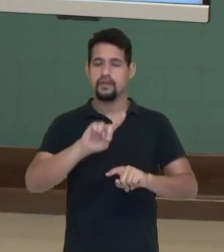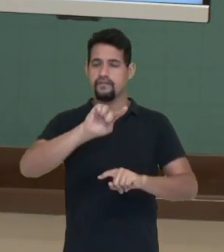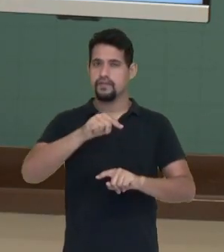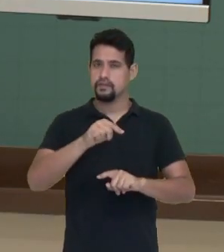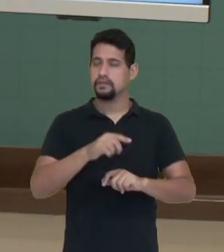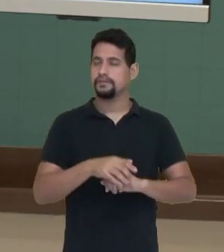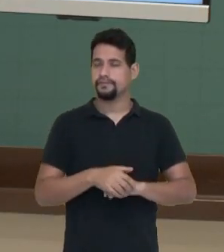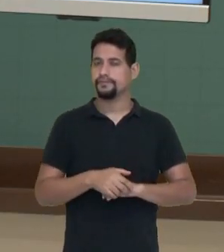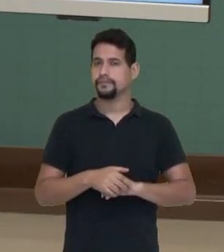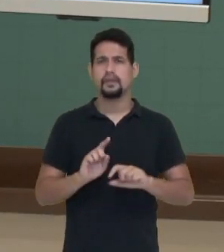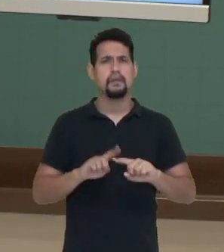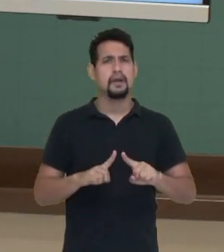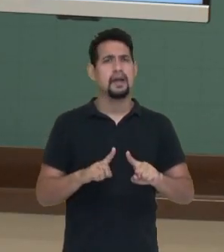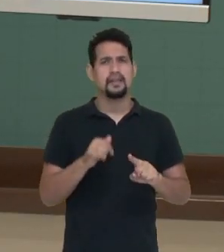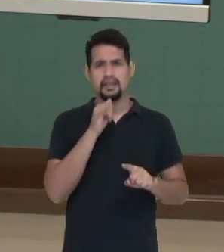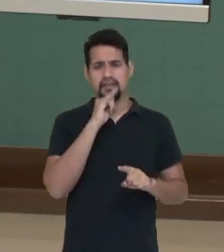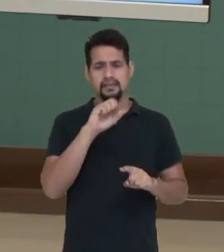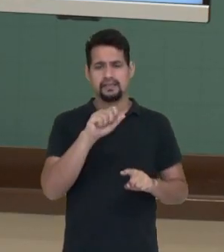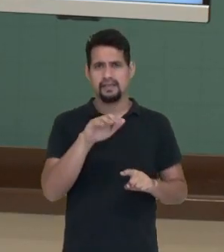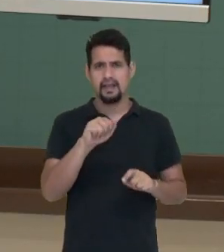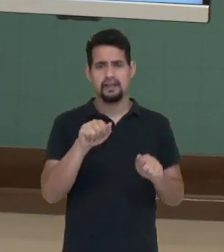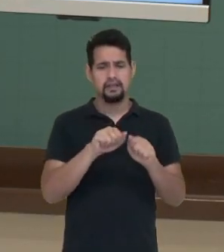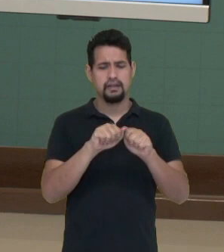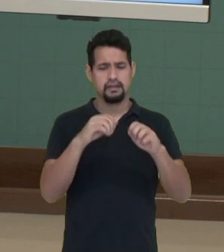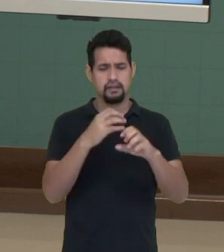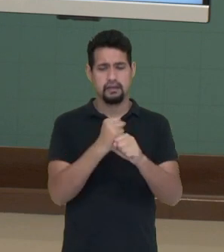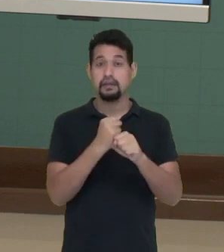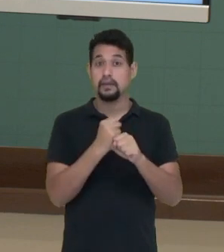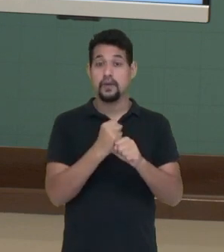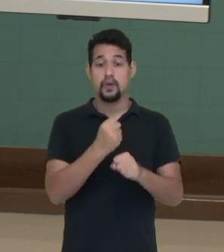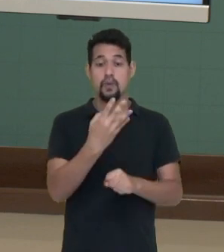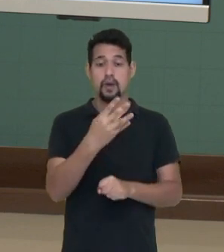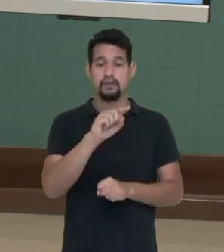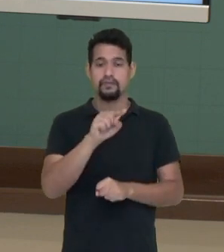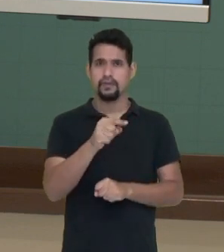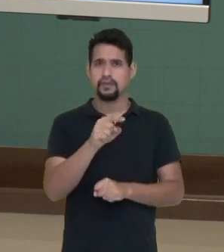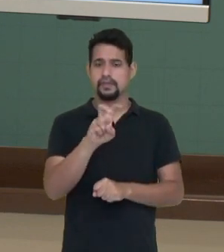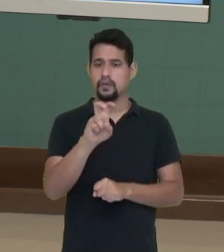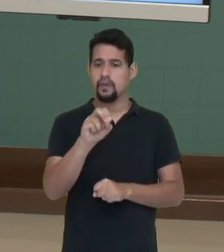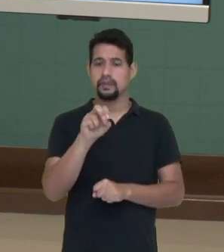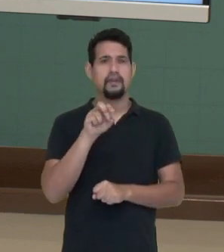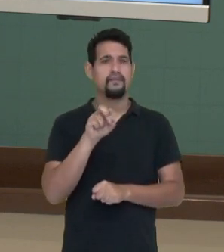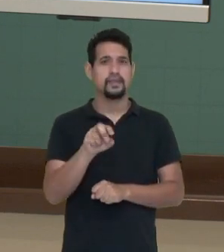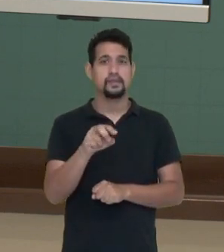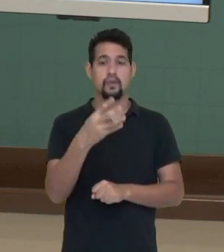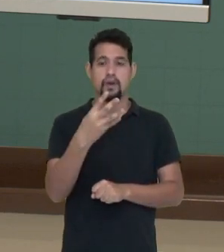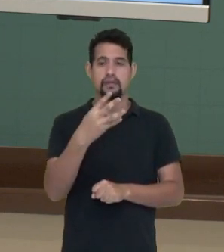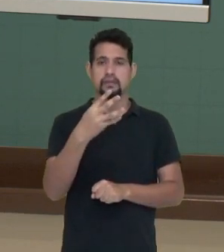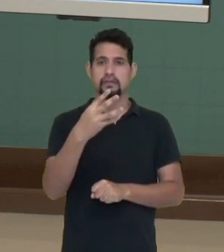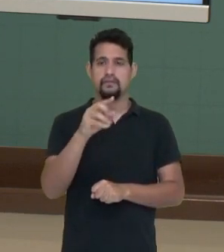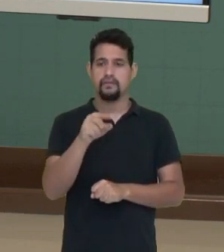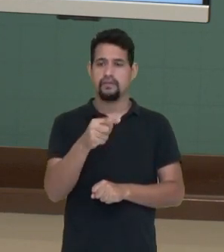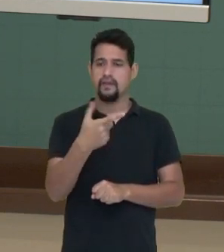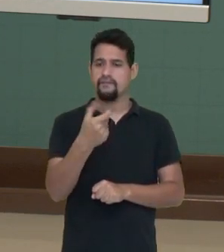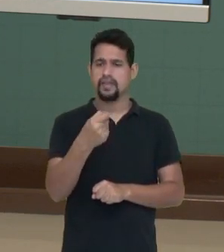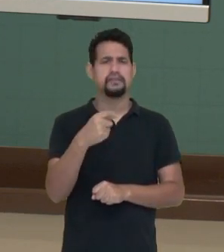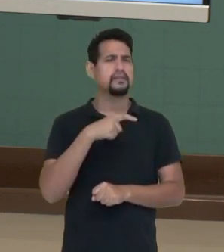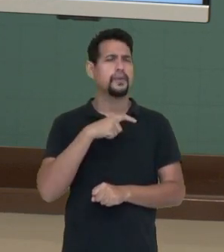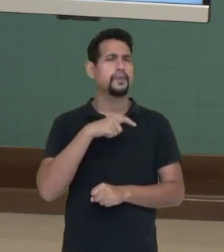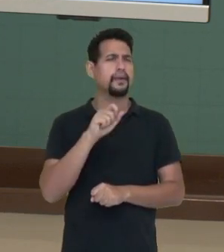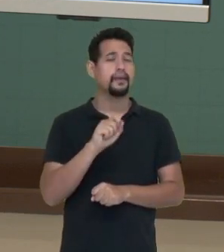tá bom? Então, a área da sala, ao fazer essa multiplicação, 4,50 vezes 4,20, nós vamos ter